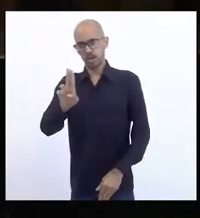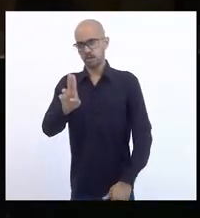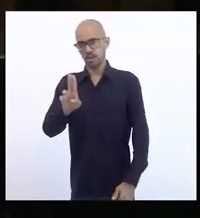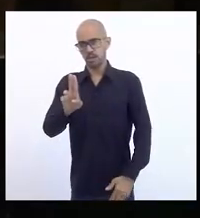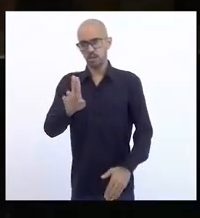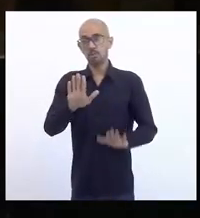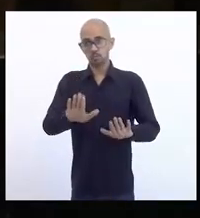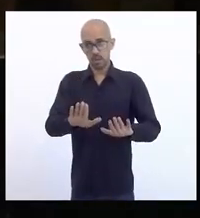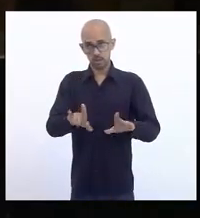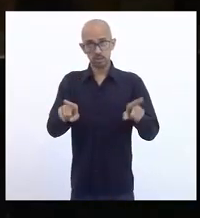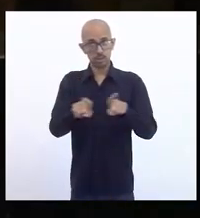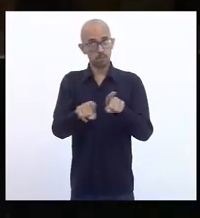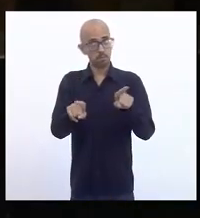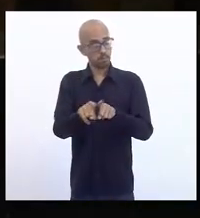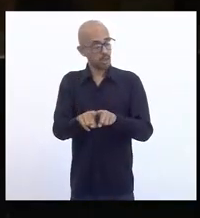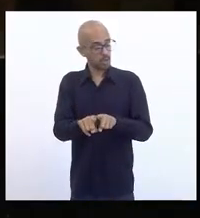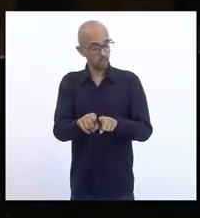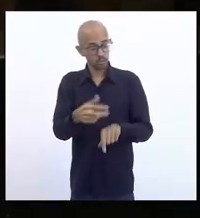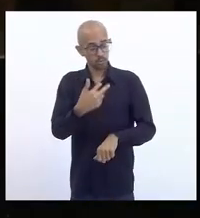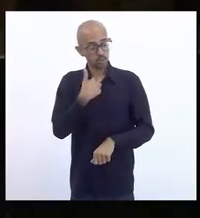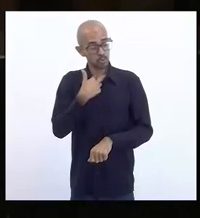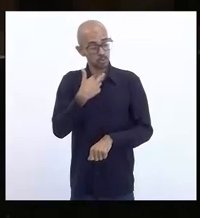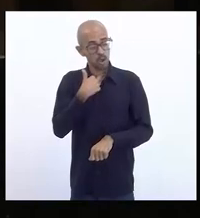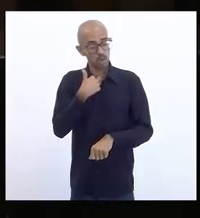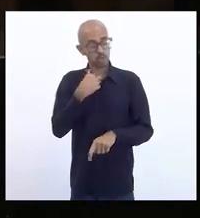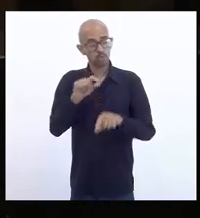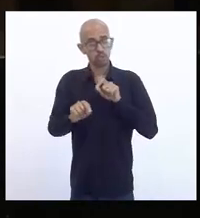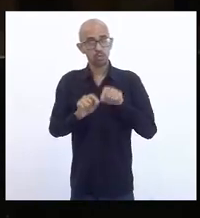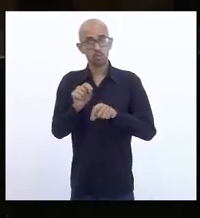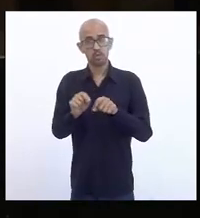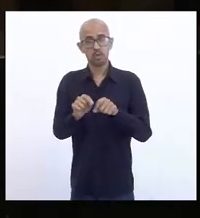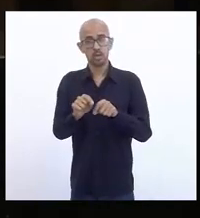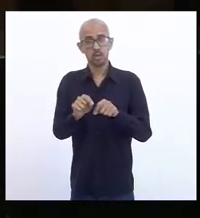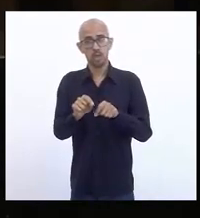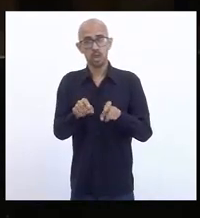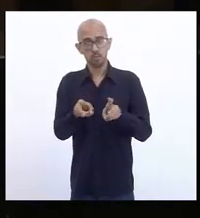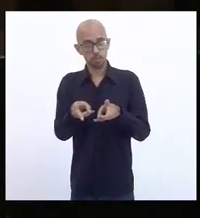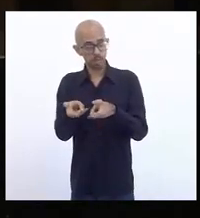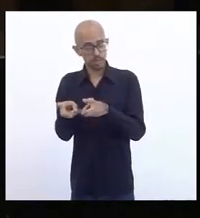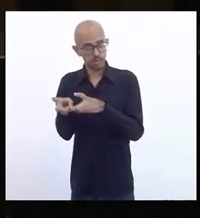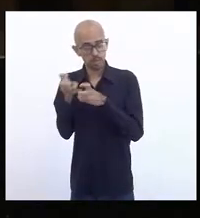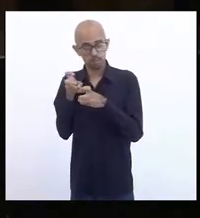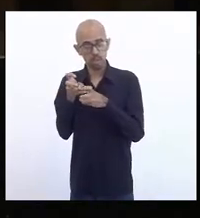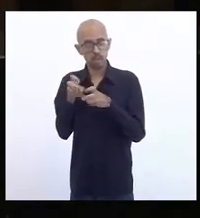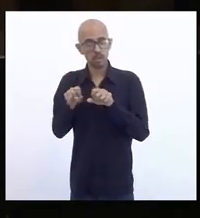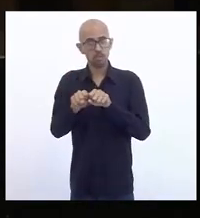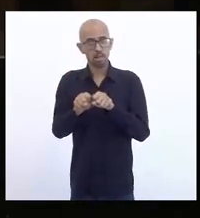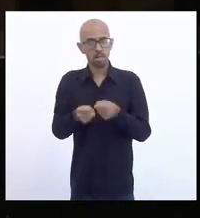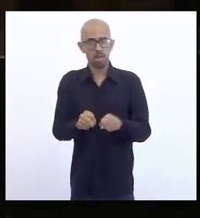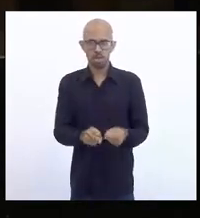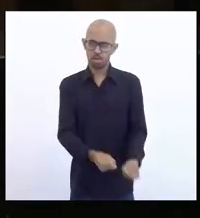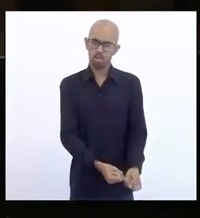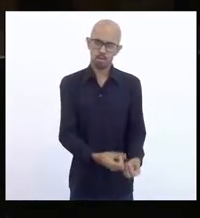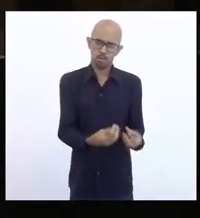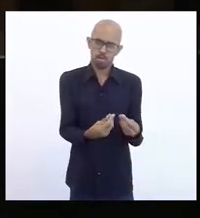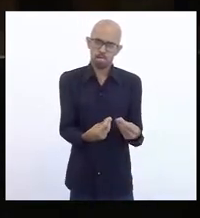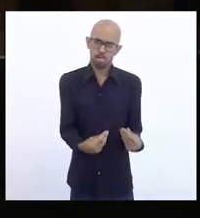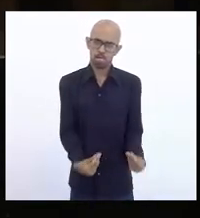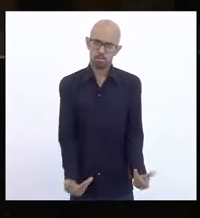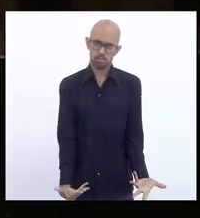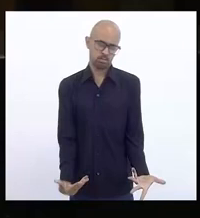Mas também eu não posso ficar assistindo o desmonte, a